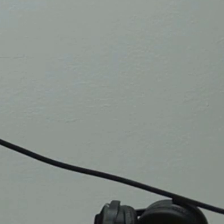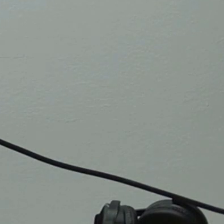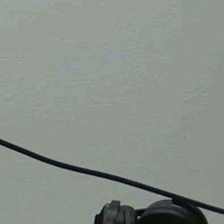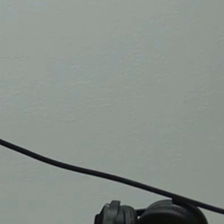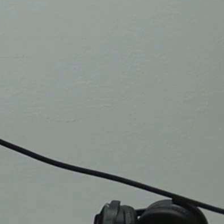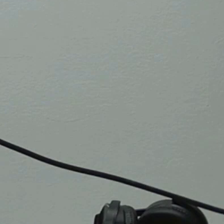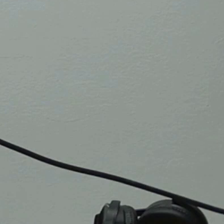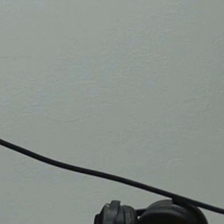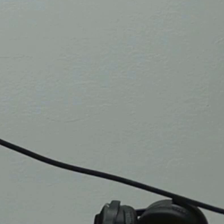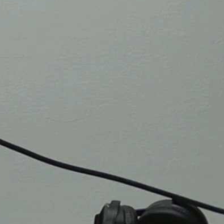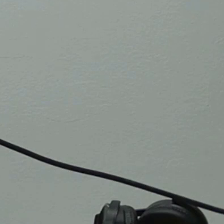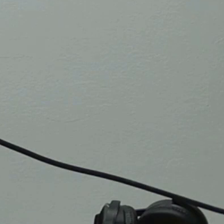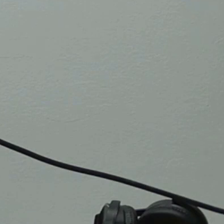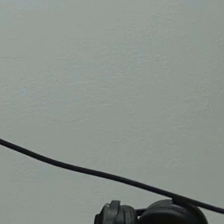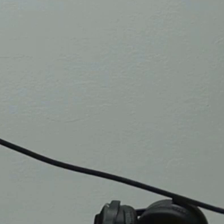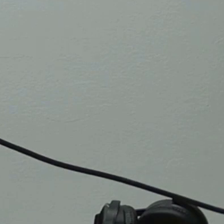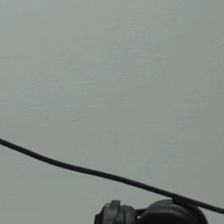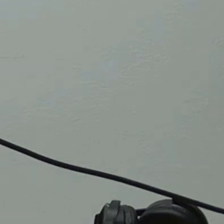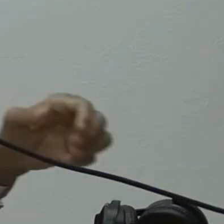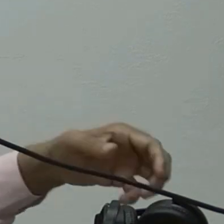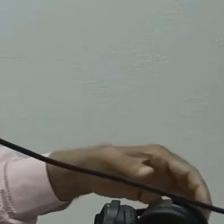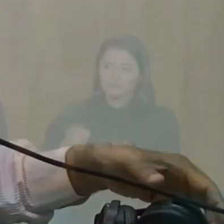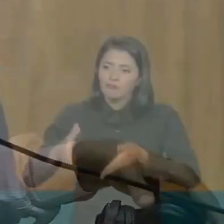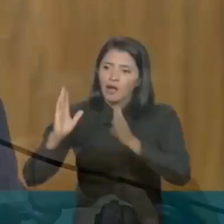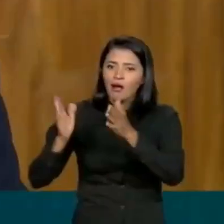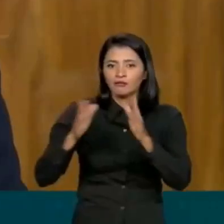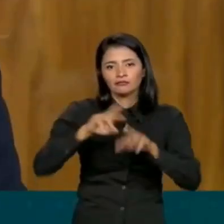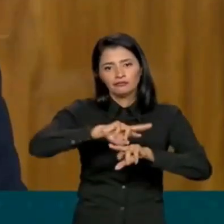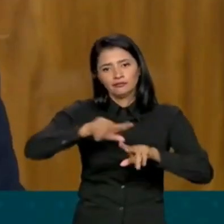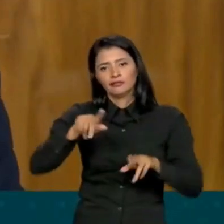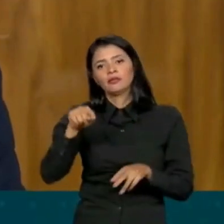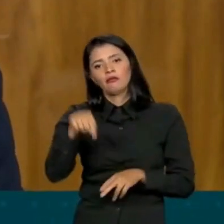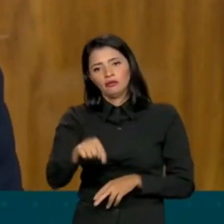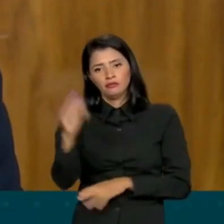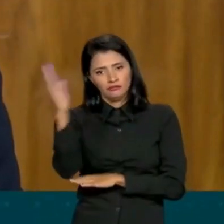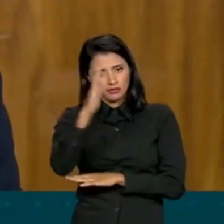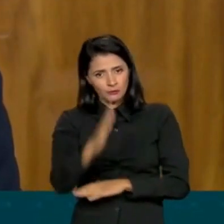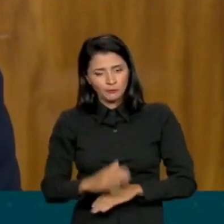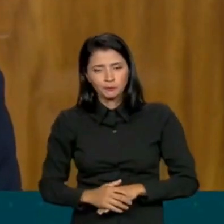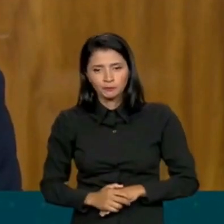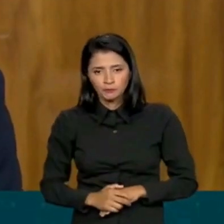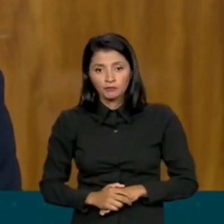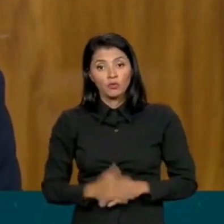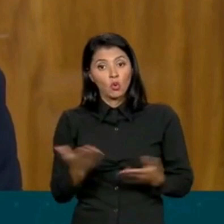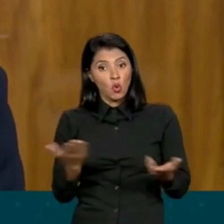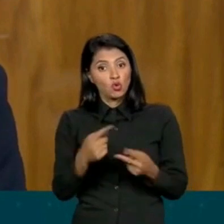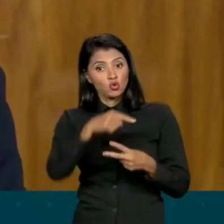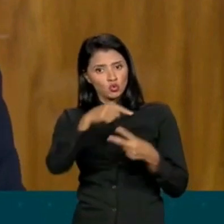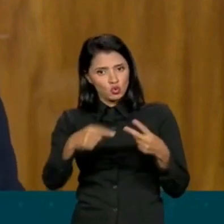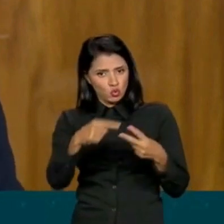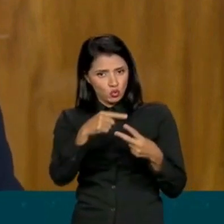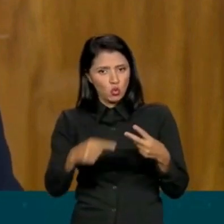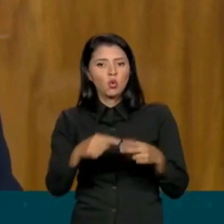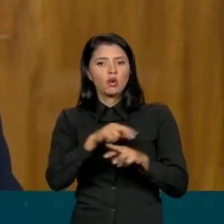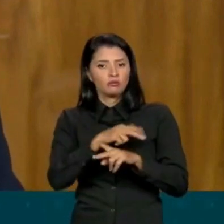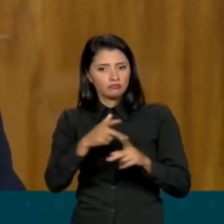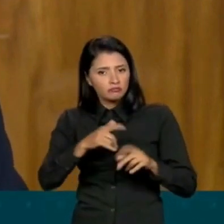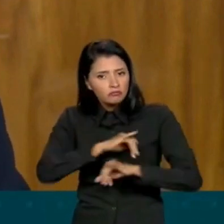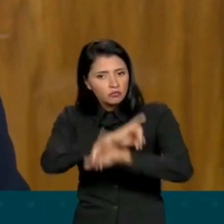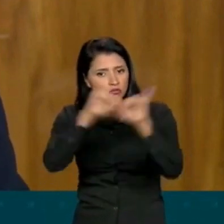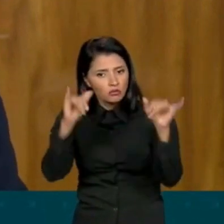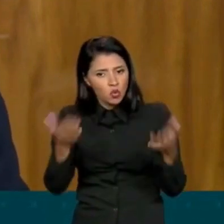merenda escolar. Vamos ouvi-lo. E hoje são duas ações importantes que o presidente está anunciando na área da